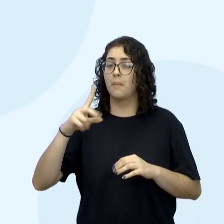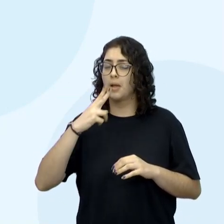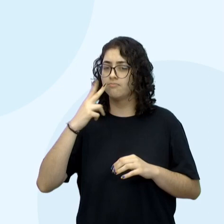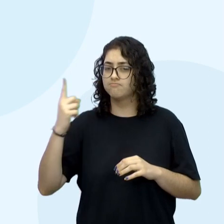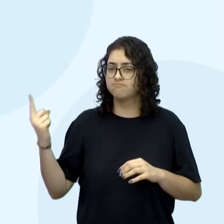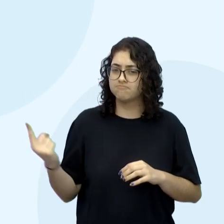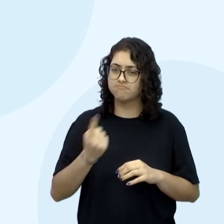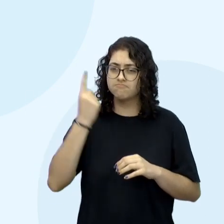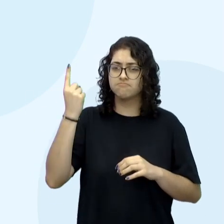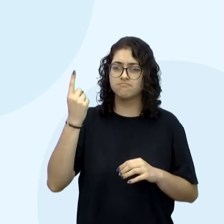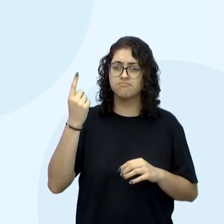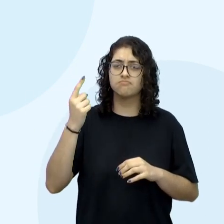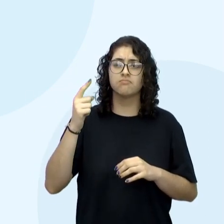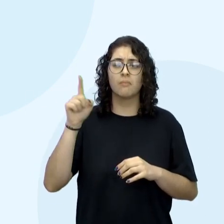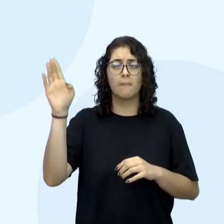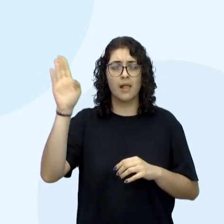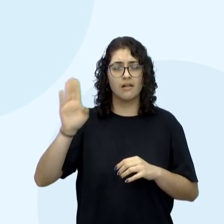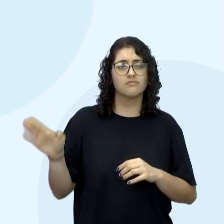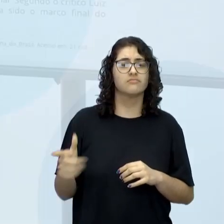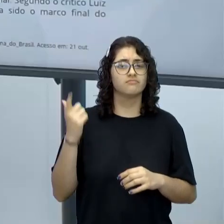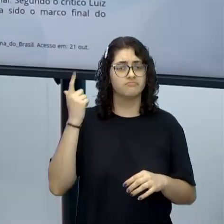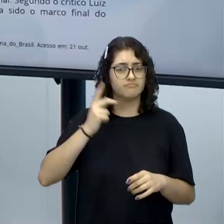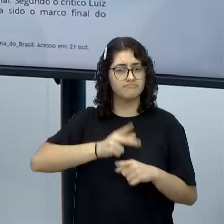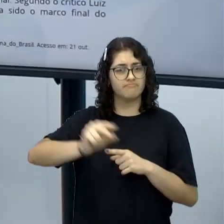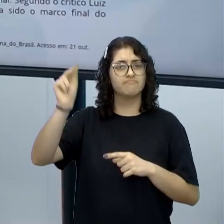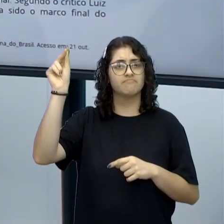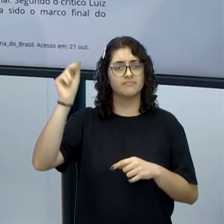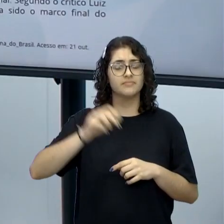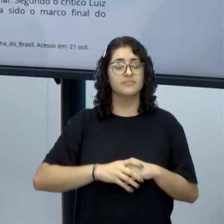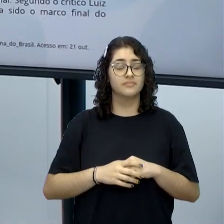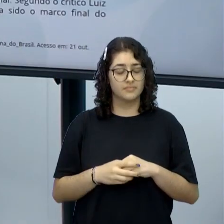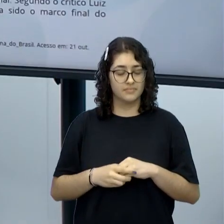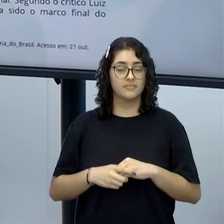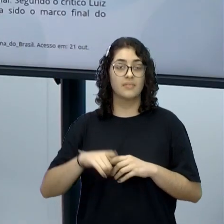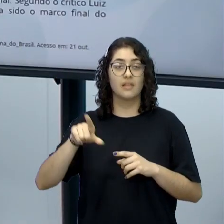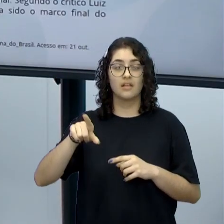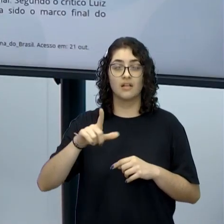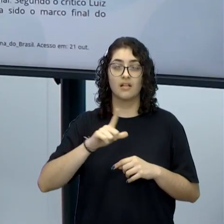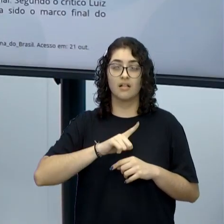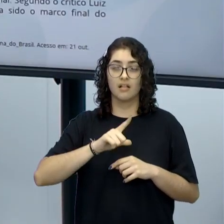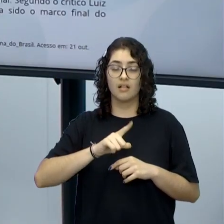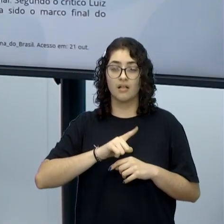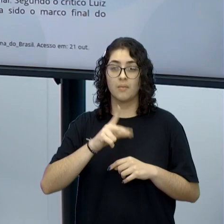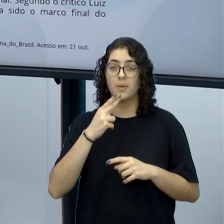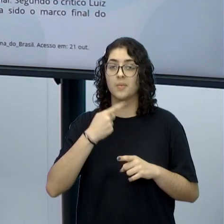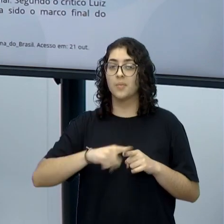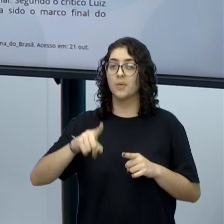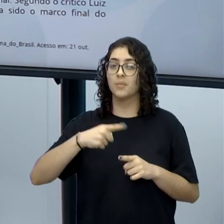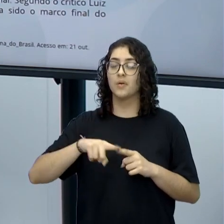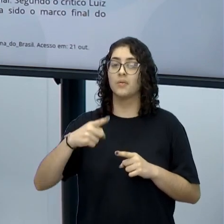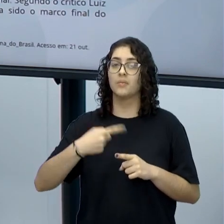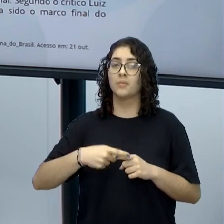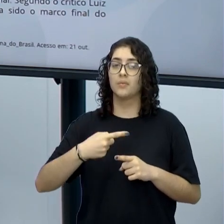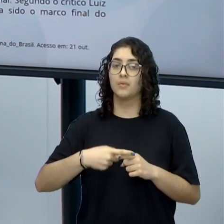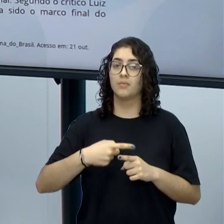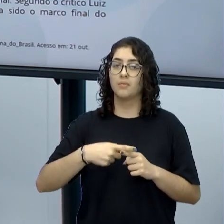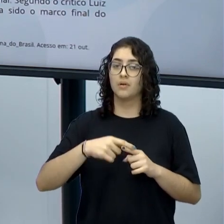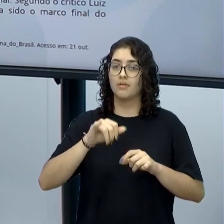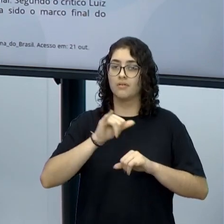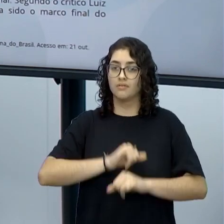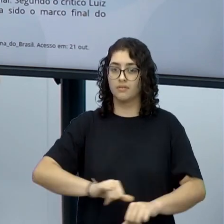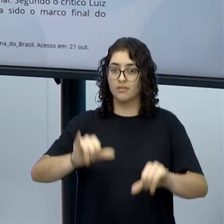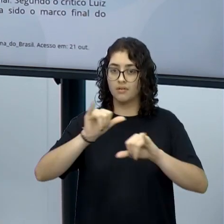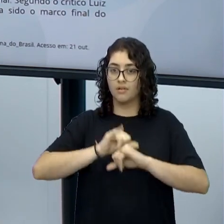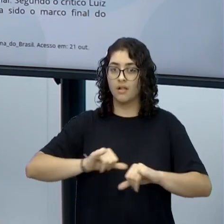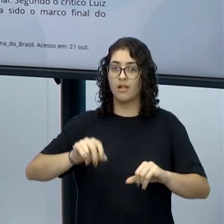grande blockbuster brasileiro. Tanto que esse filme, Tropa de Elite, teve um problema, porque a fita vazou e as pessoas